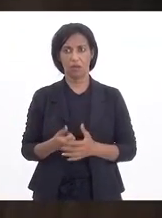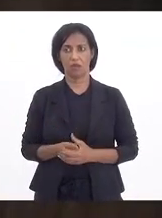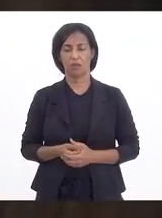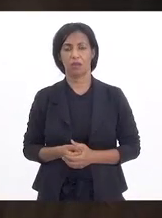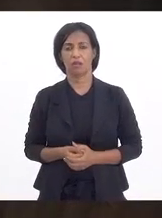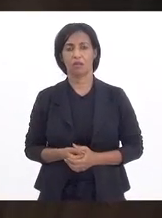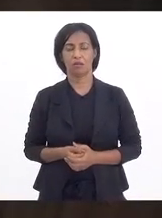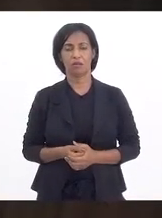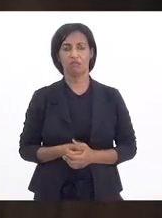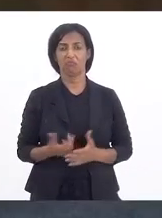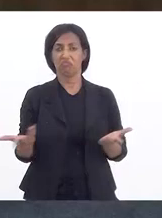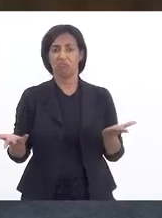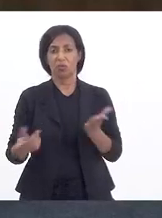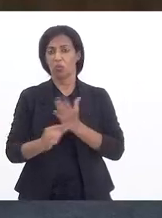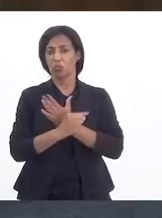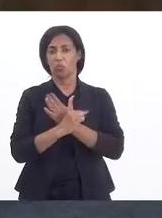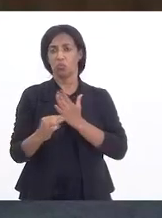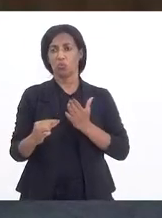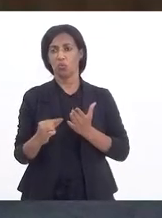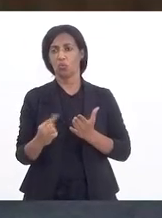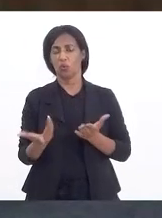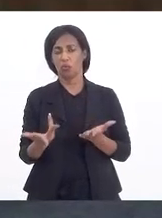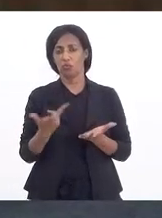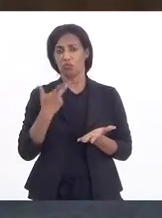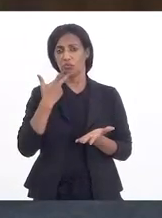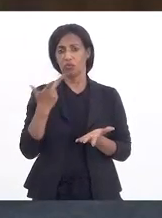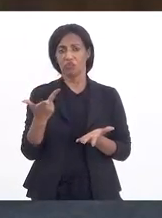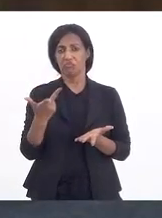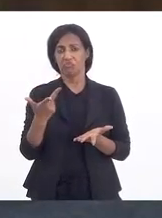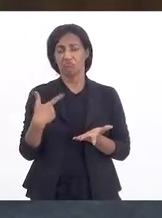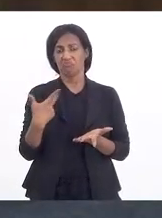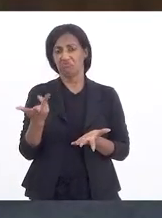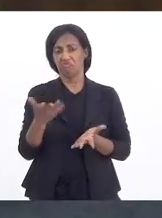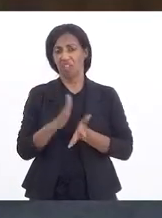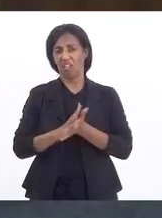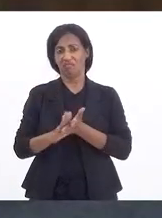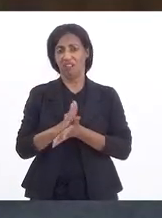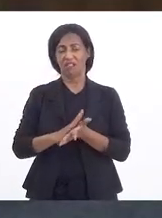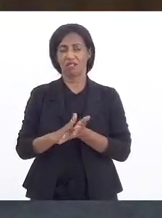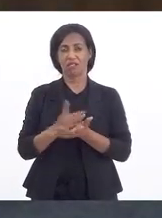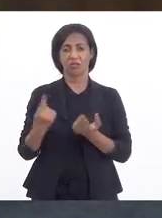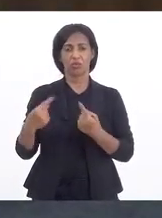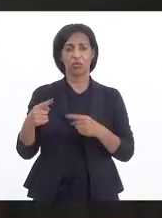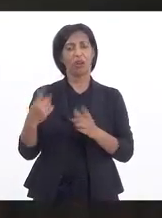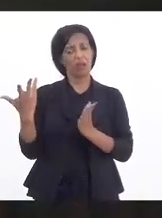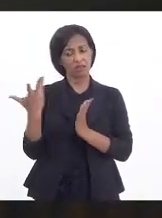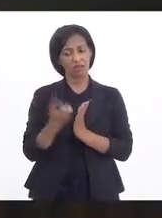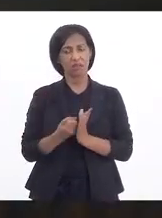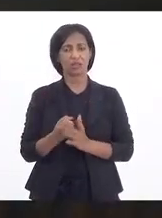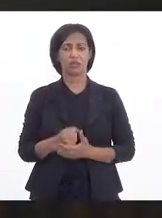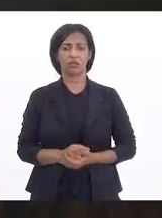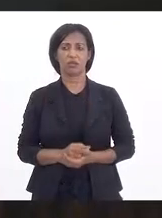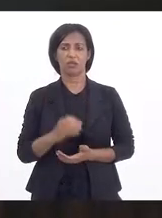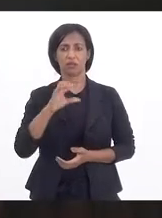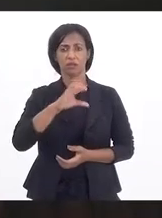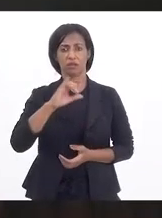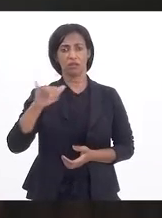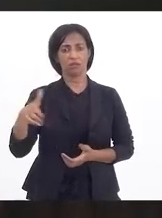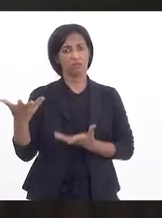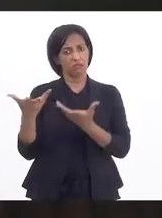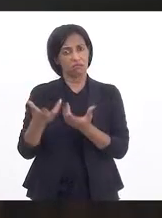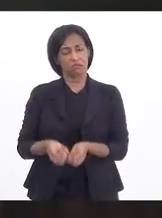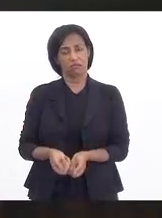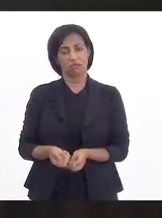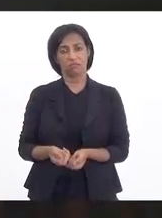e vamo o autorun o seu após a nenhuma emenda colheu a ccj vai colher